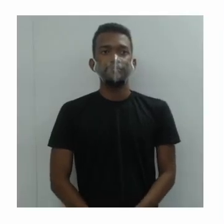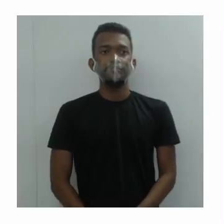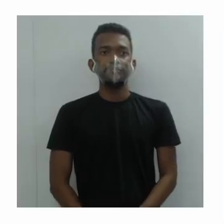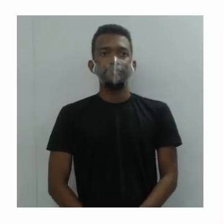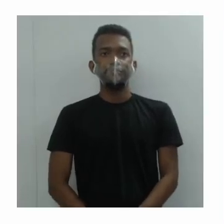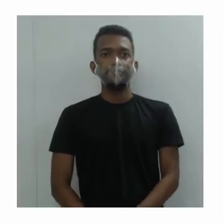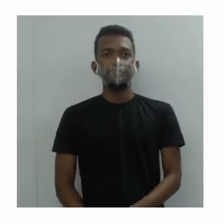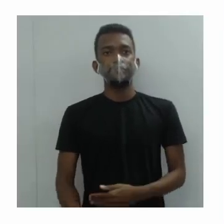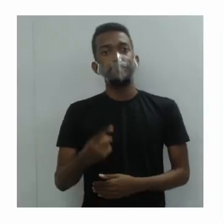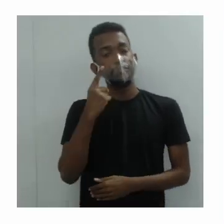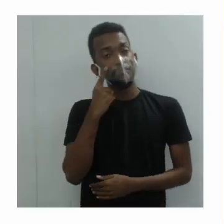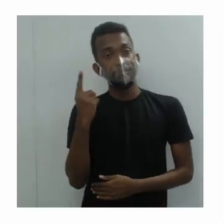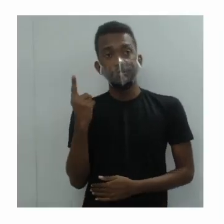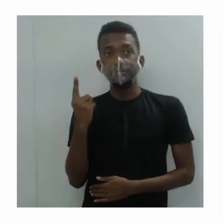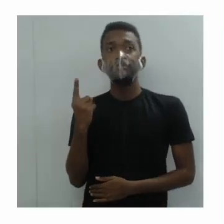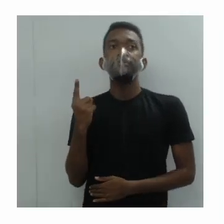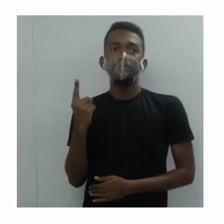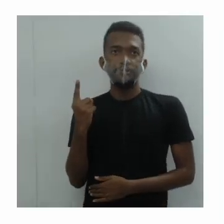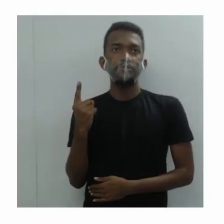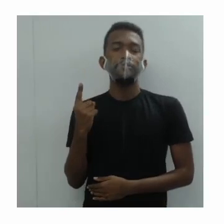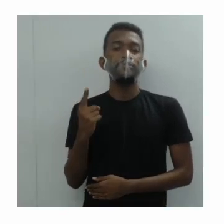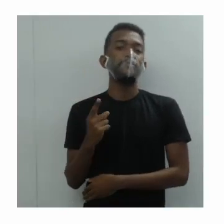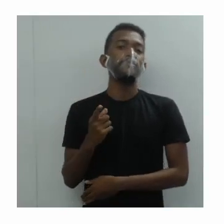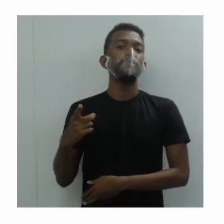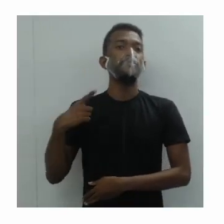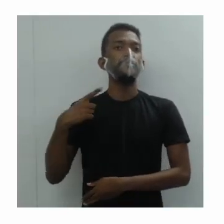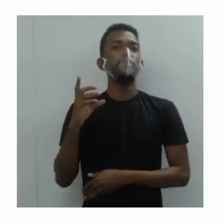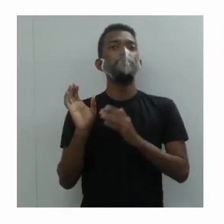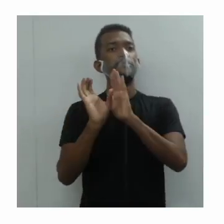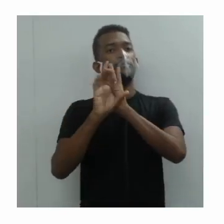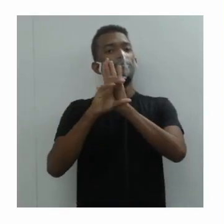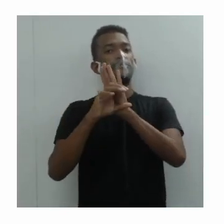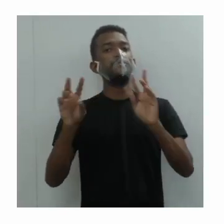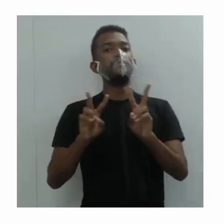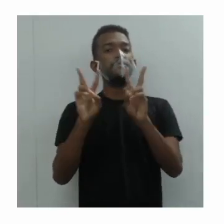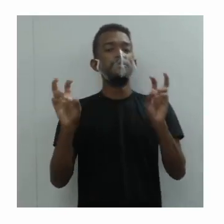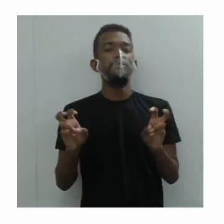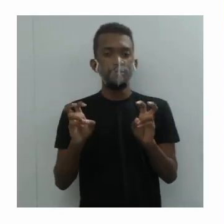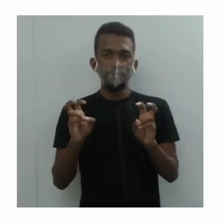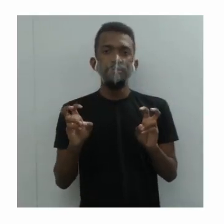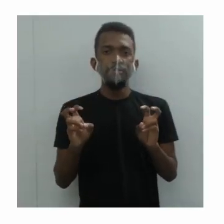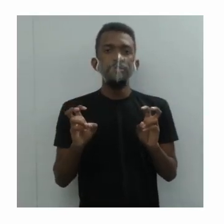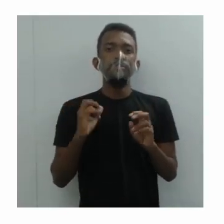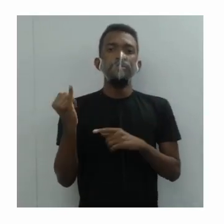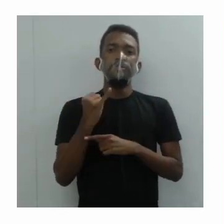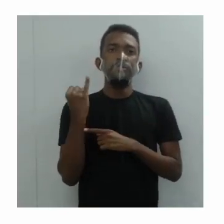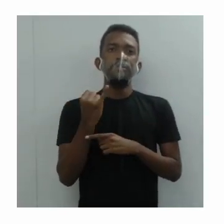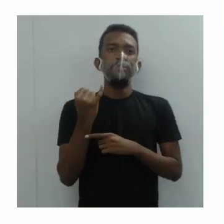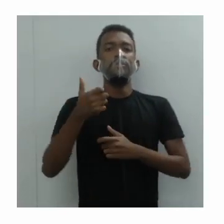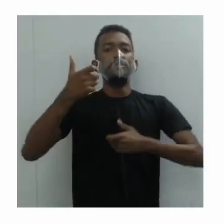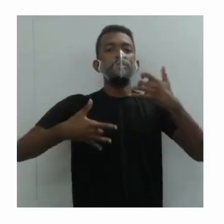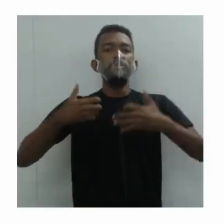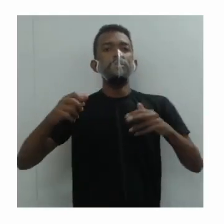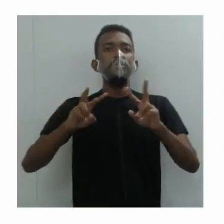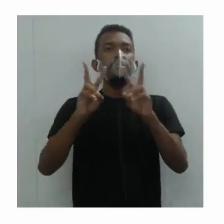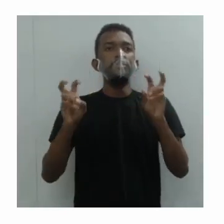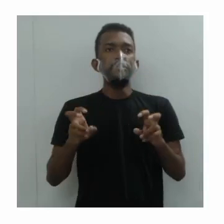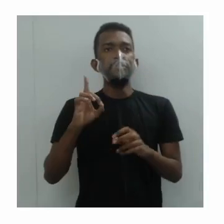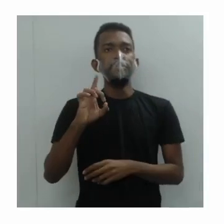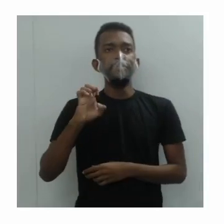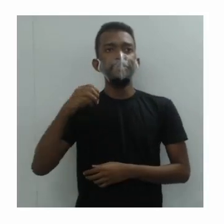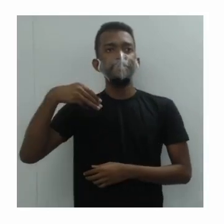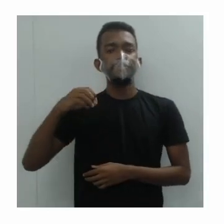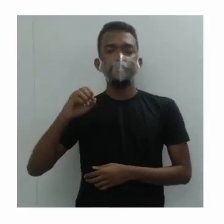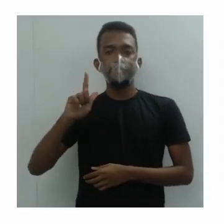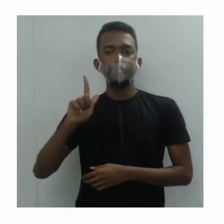Veja só, estou trazendo aqui um conceito importante. Falar de demografia.